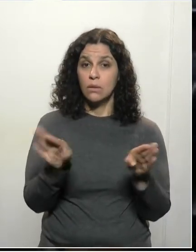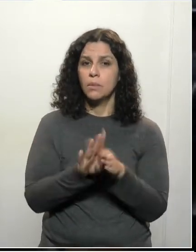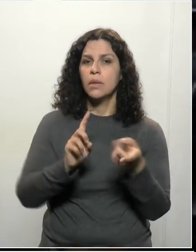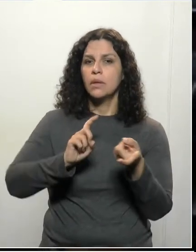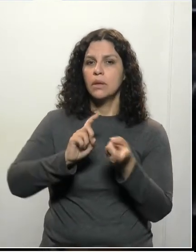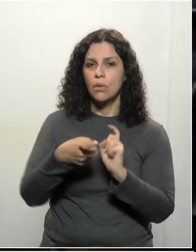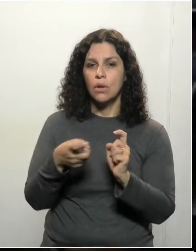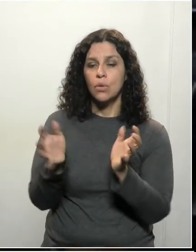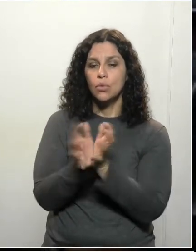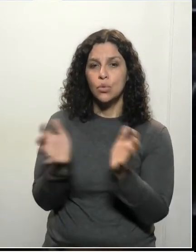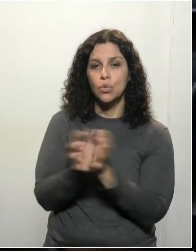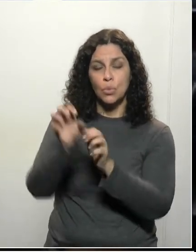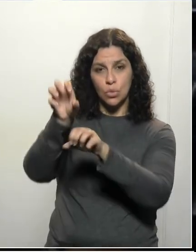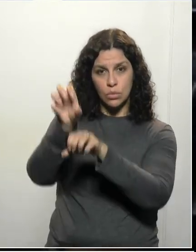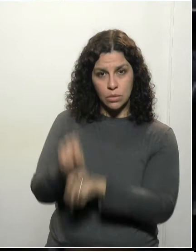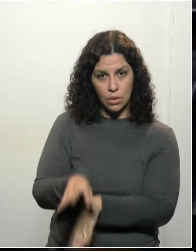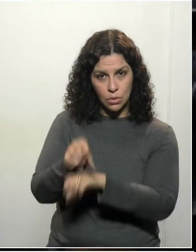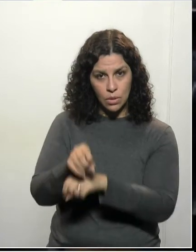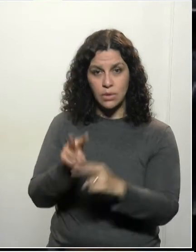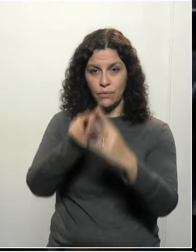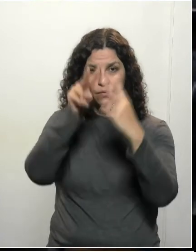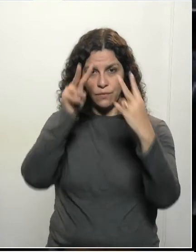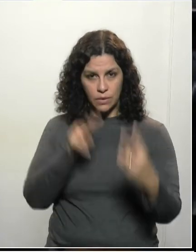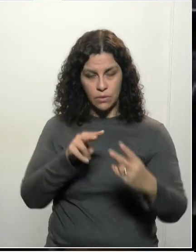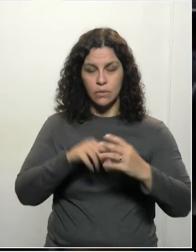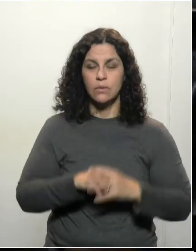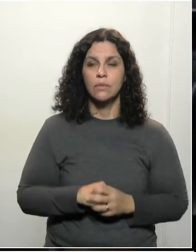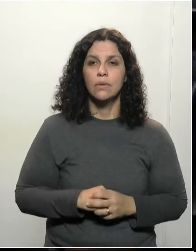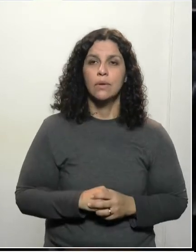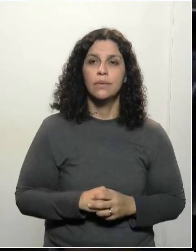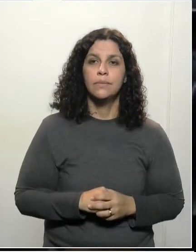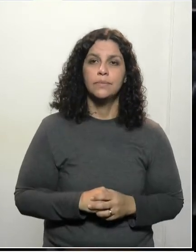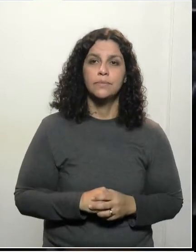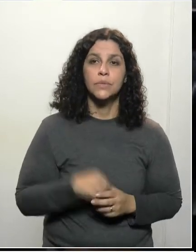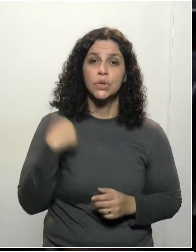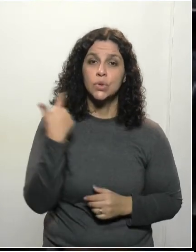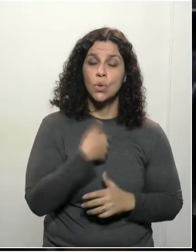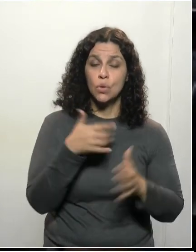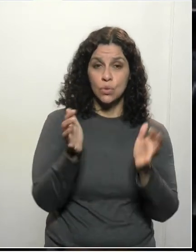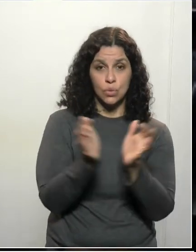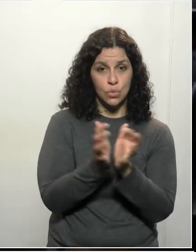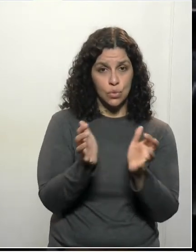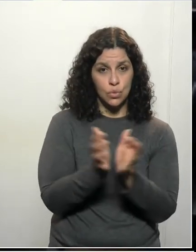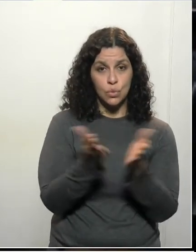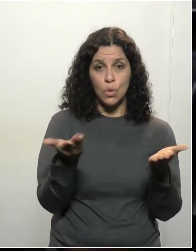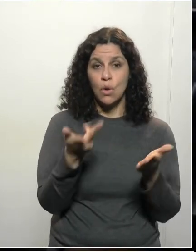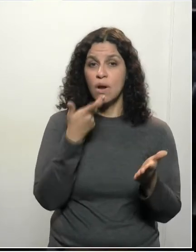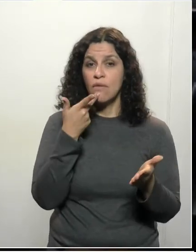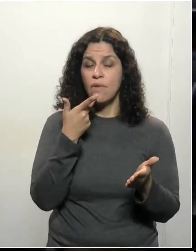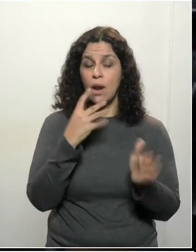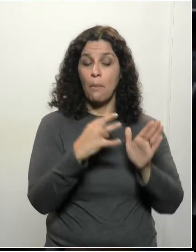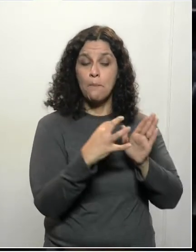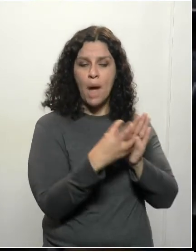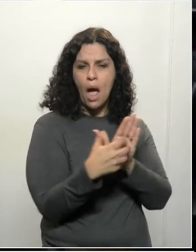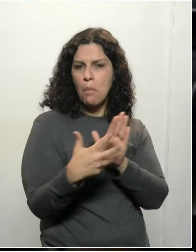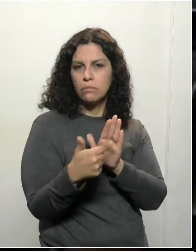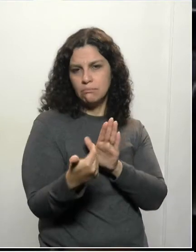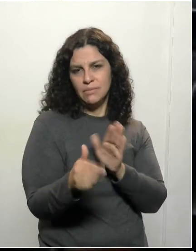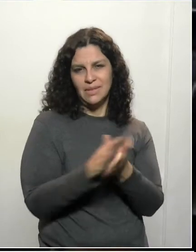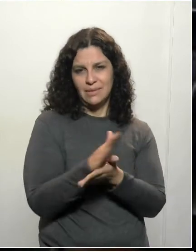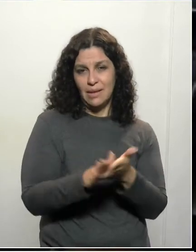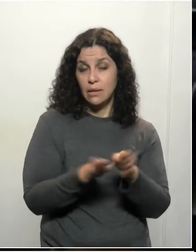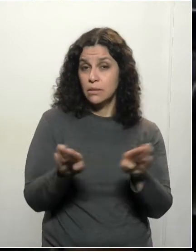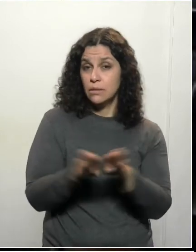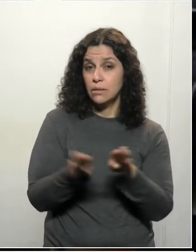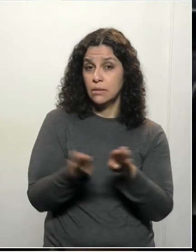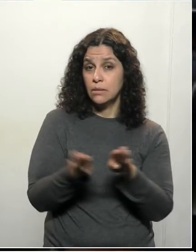da Comissão de Educação, evidentemente virtual. A nossa comissão, ela é partidária e está atendendo um pedido